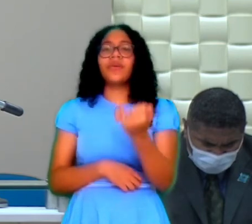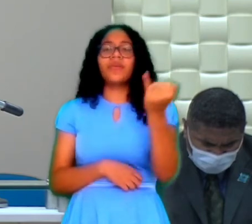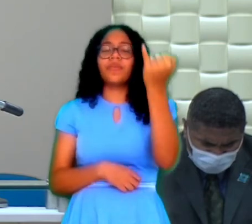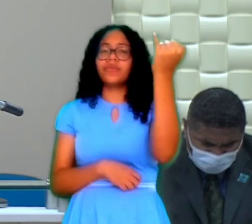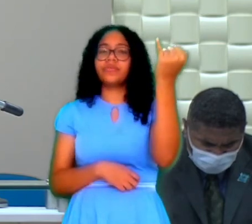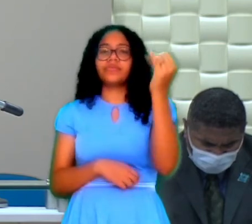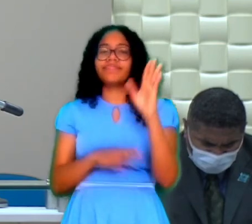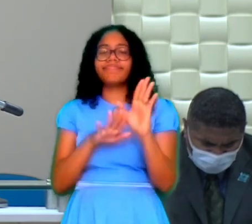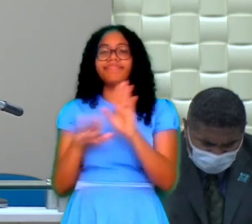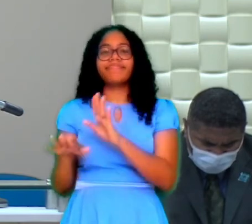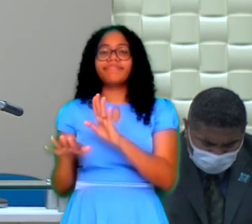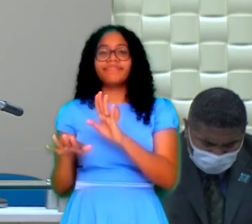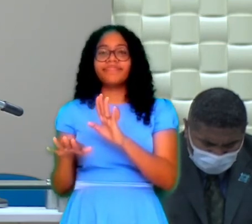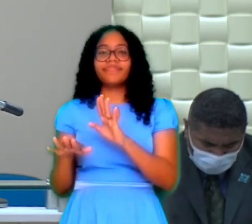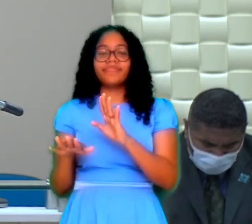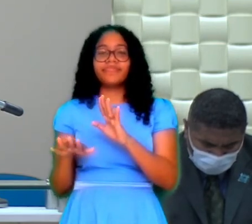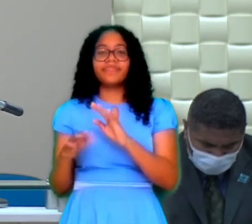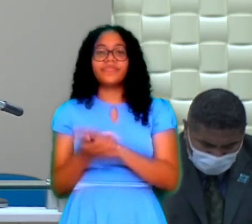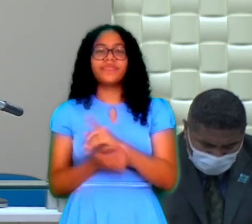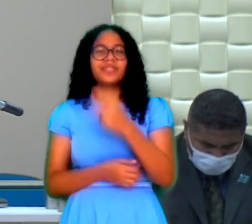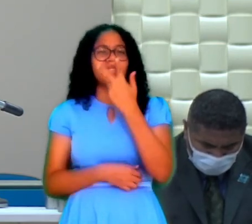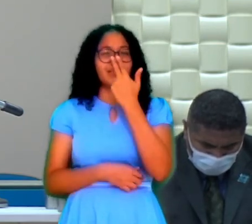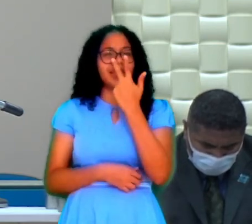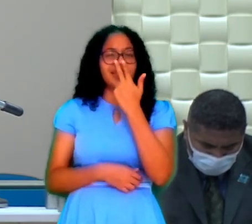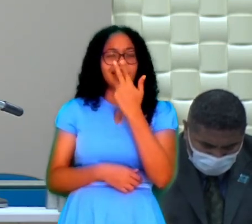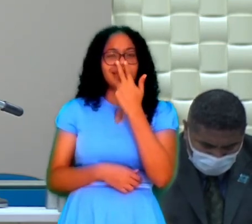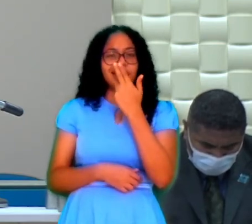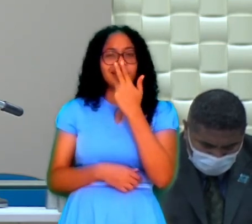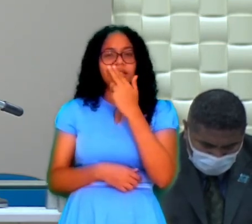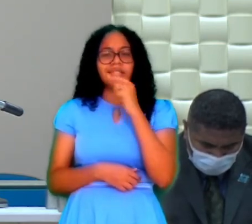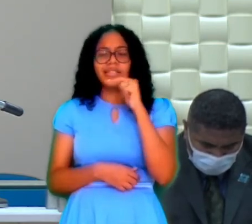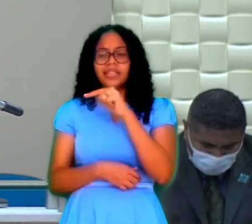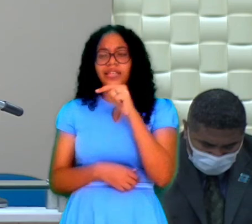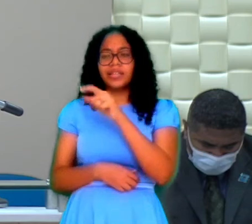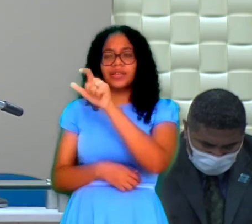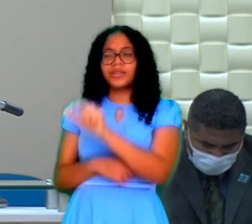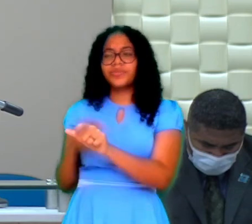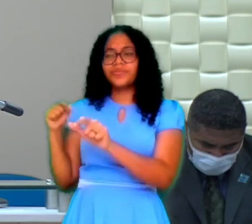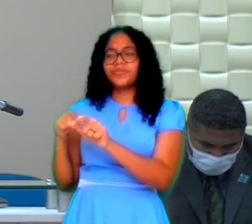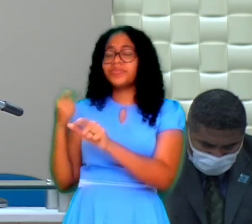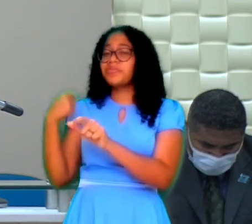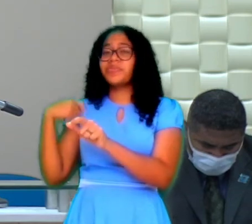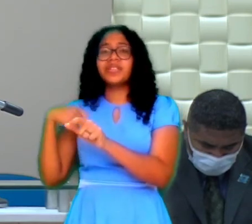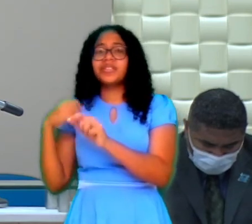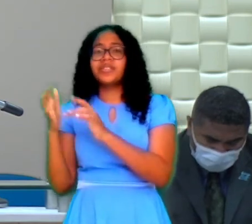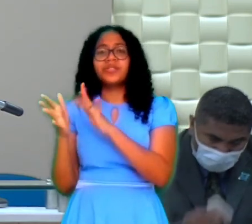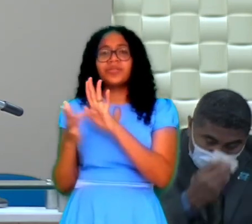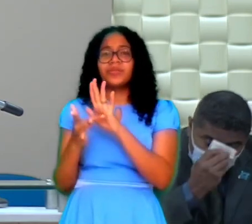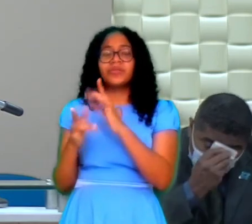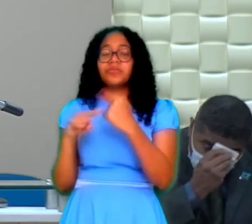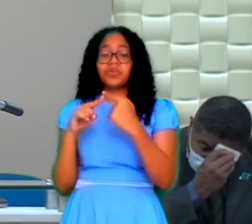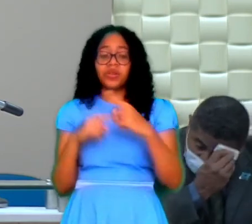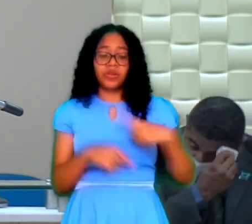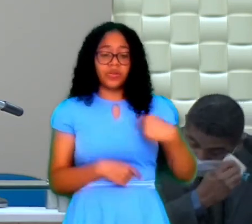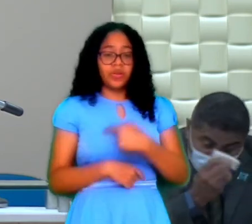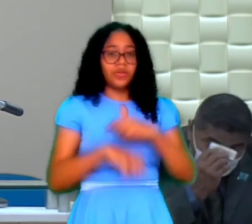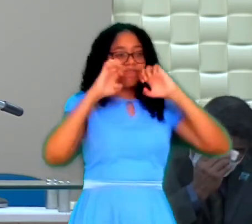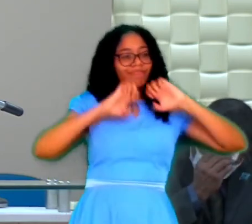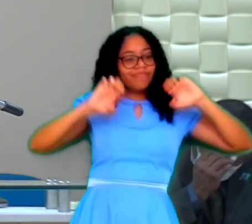já está ali há 3 dias, santos irmãos. 3 dias.